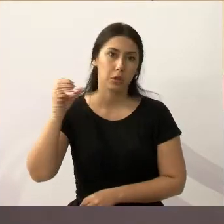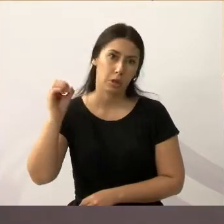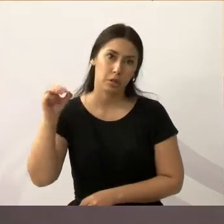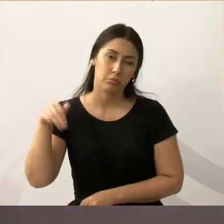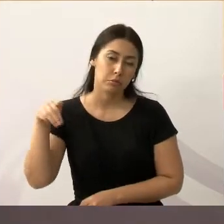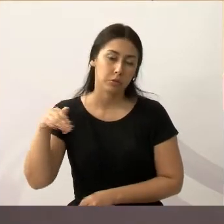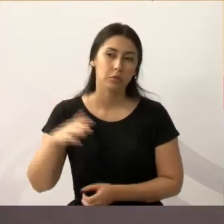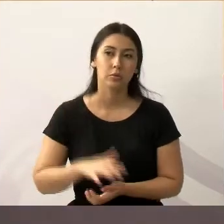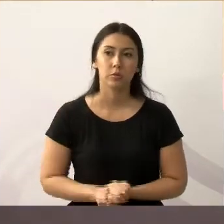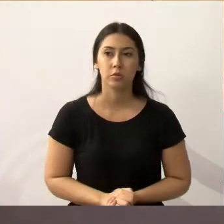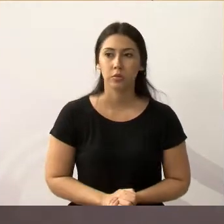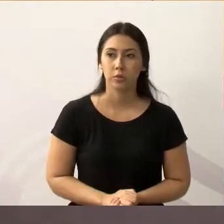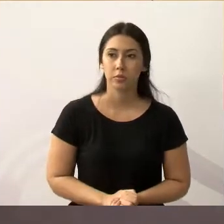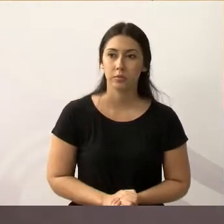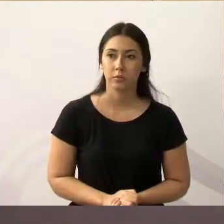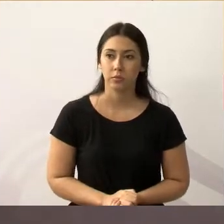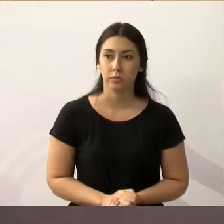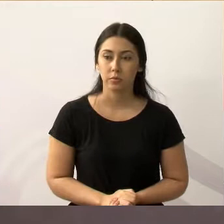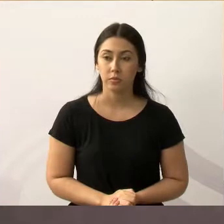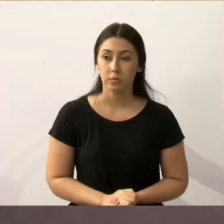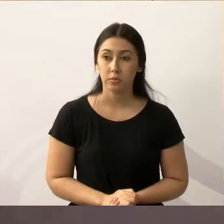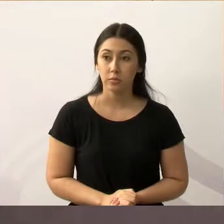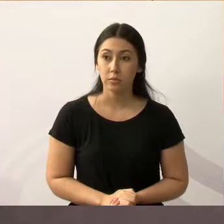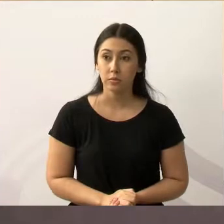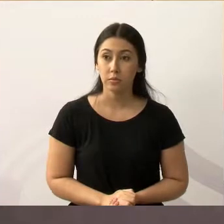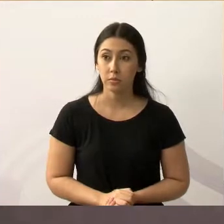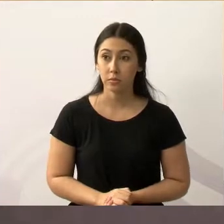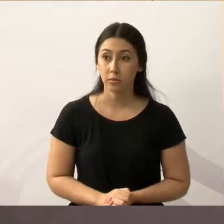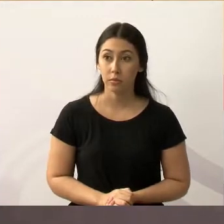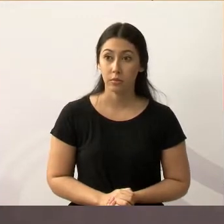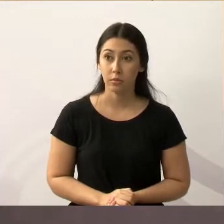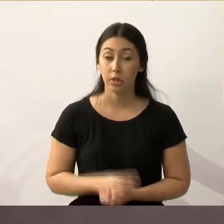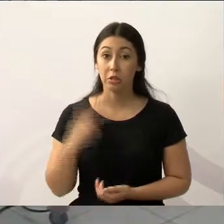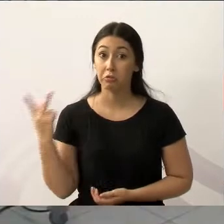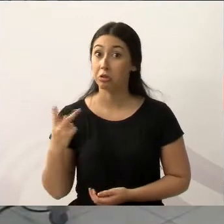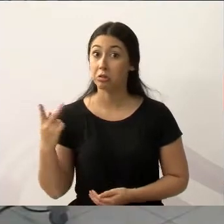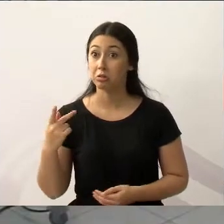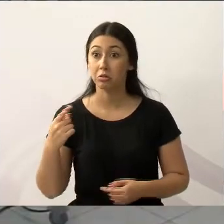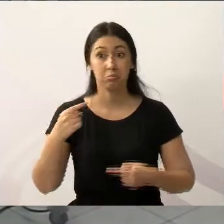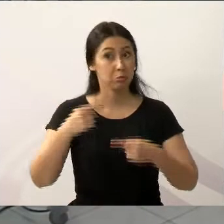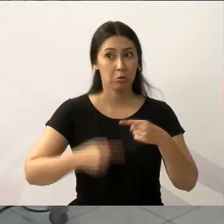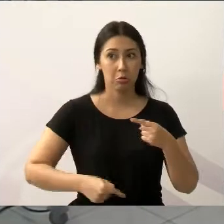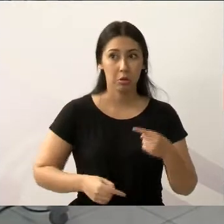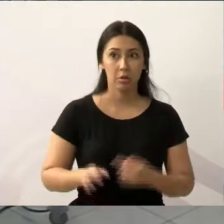para ver uma consulta aí através da lei do governo. Os vereadores contrários se manifestem levantando o braço.